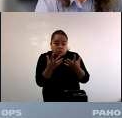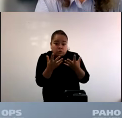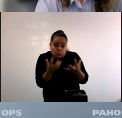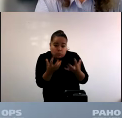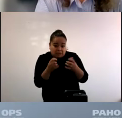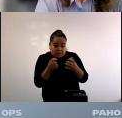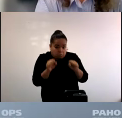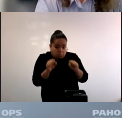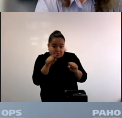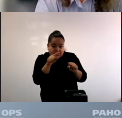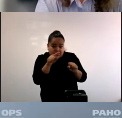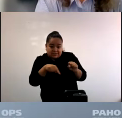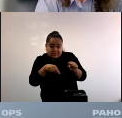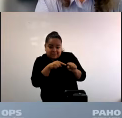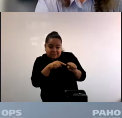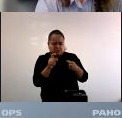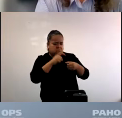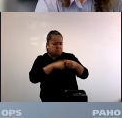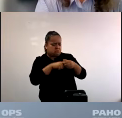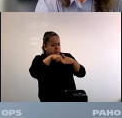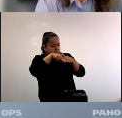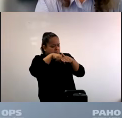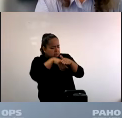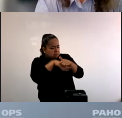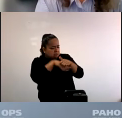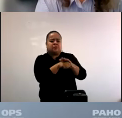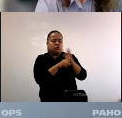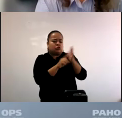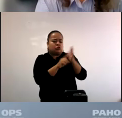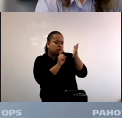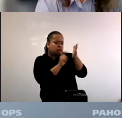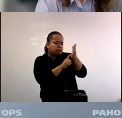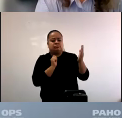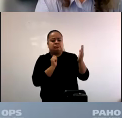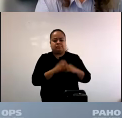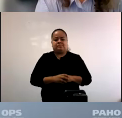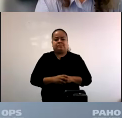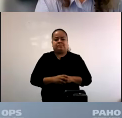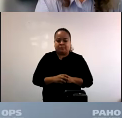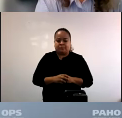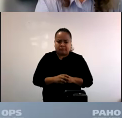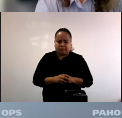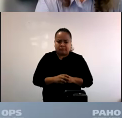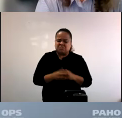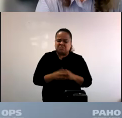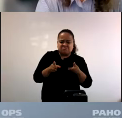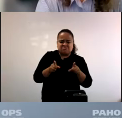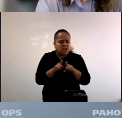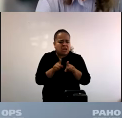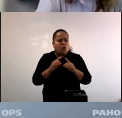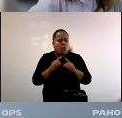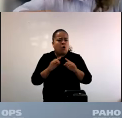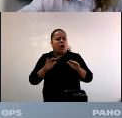países vocês vêm, podem entrar a slido.com com código #mas